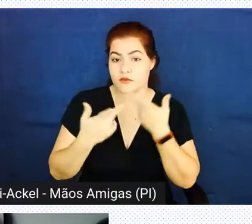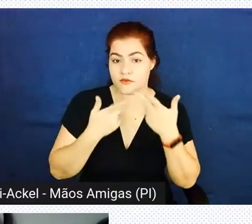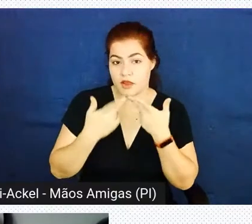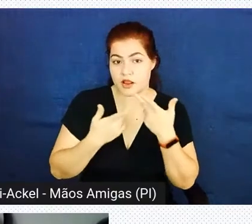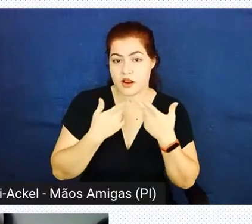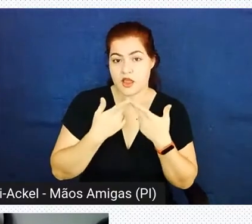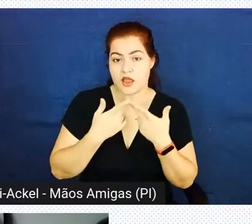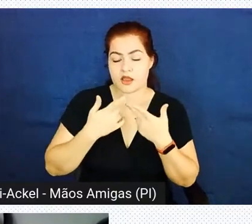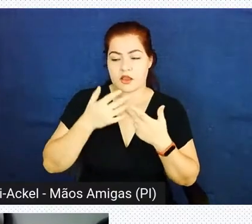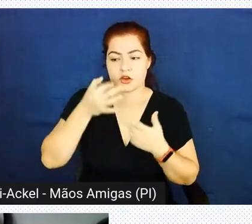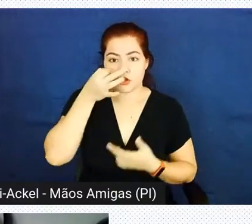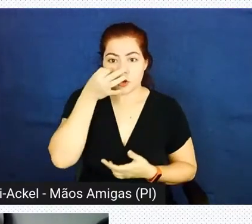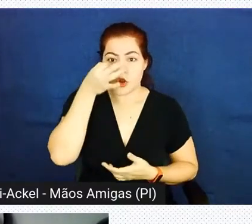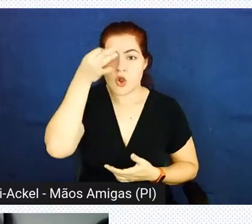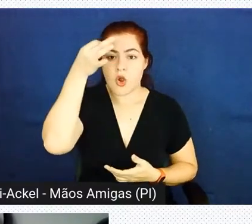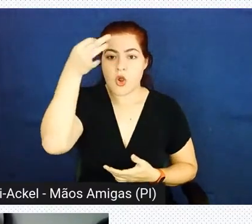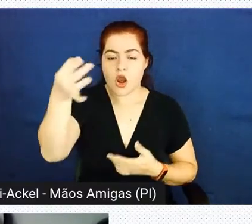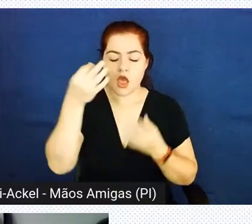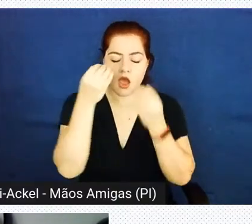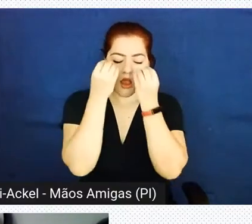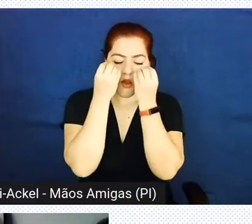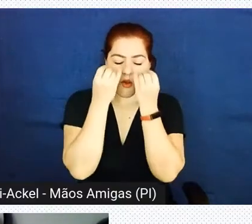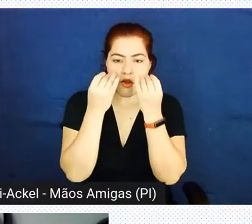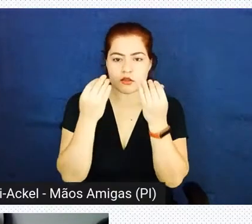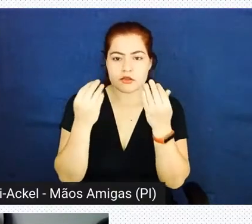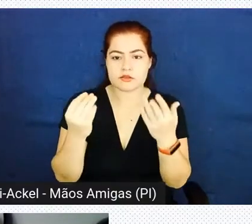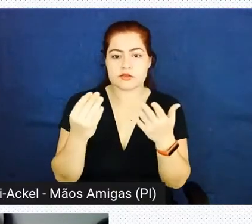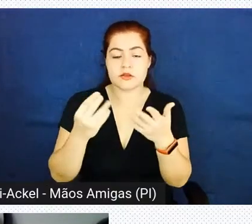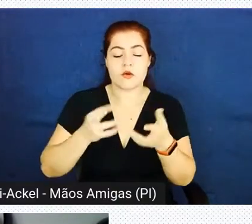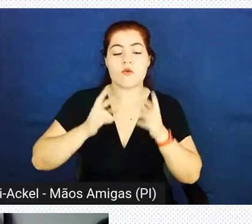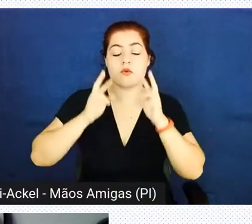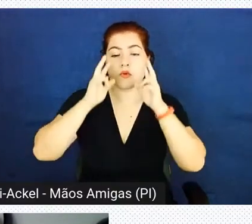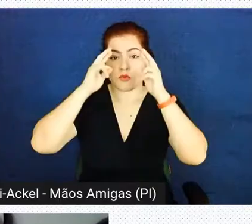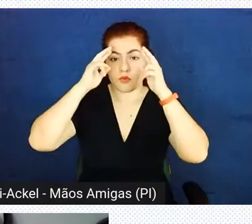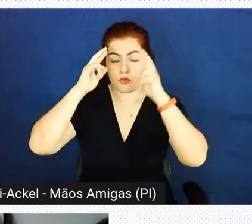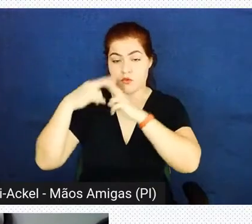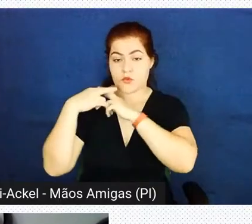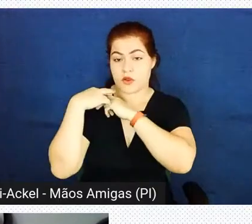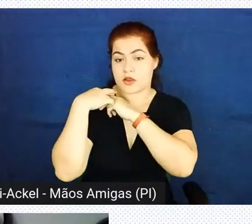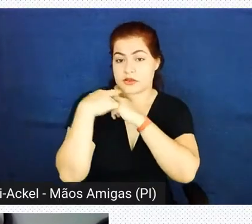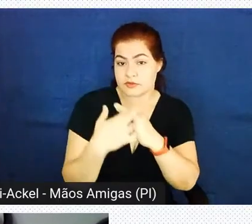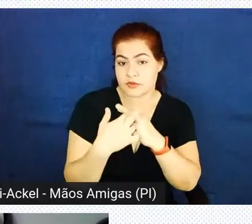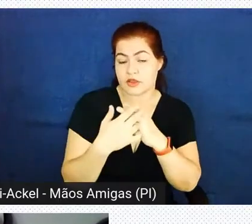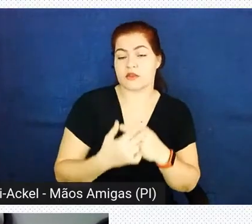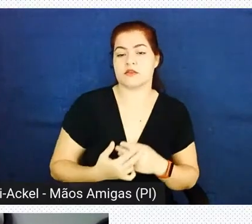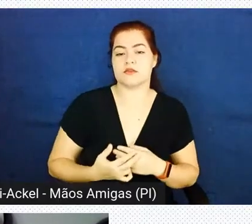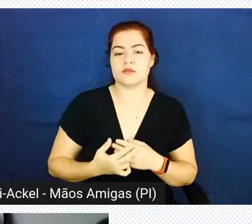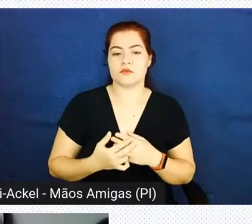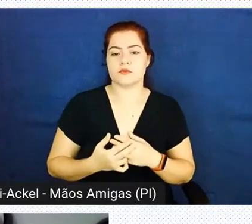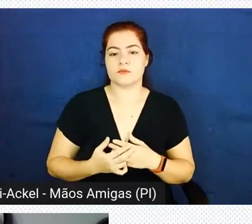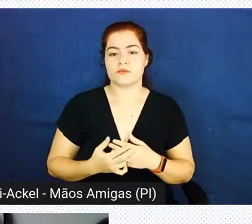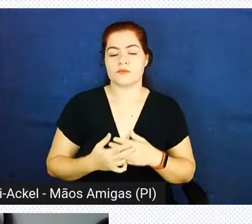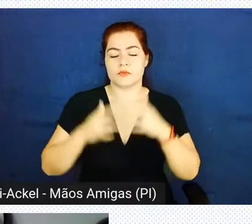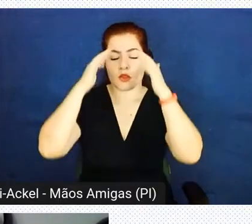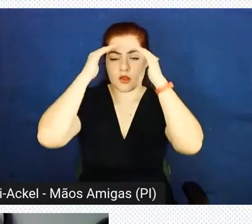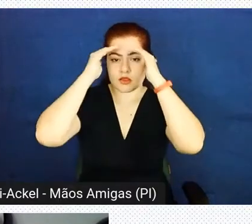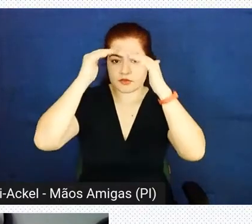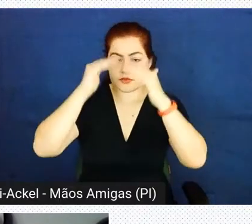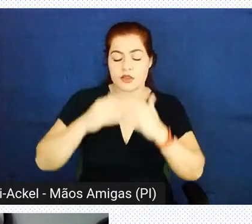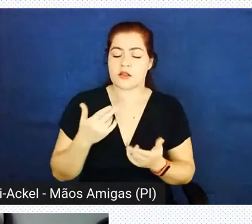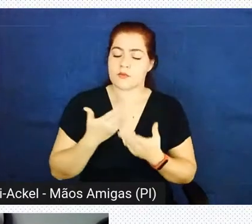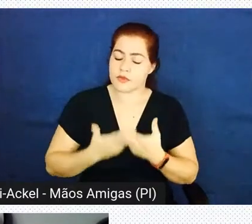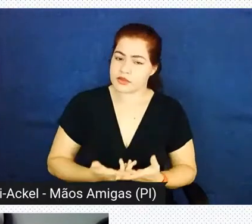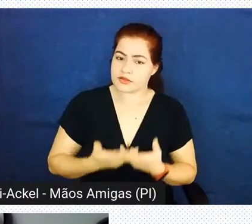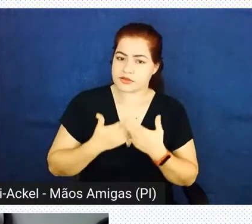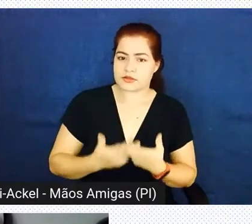tarefa de olhar com atenção, com respeito, a tarefa da paciência. Ai,